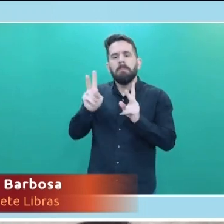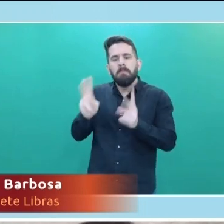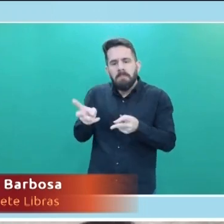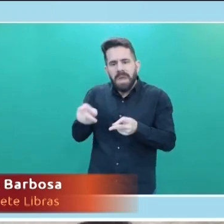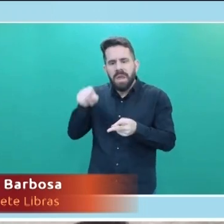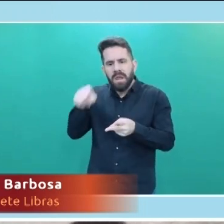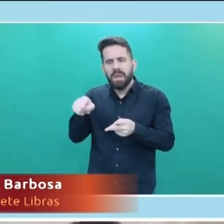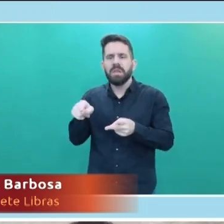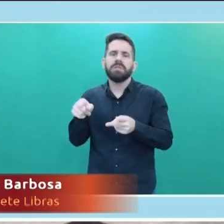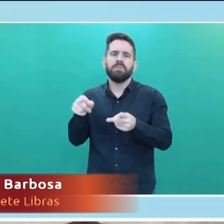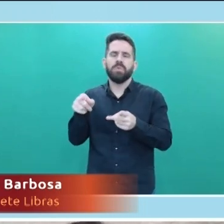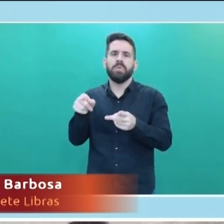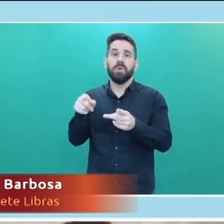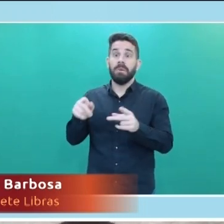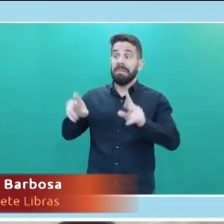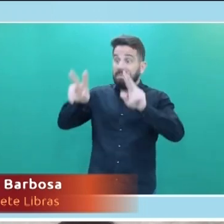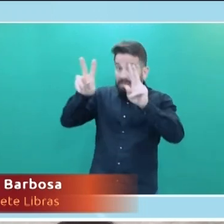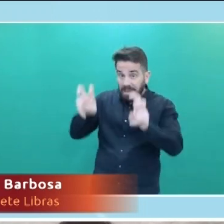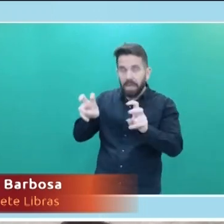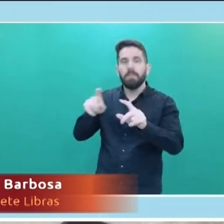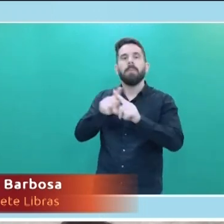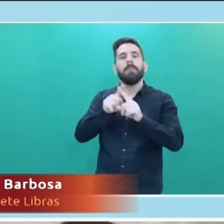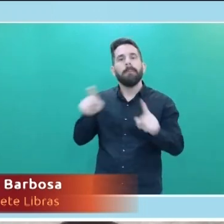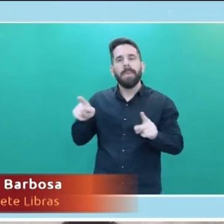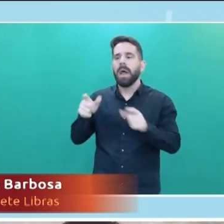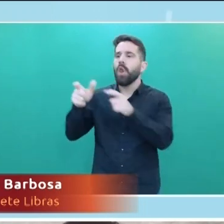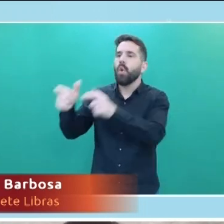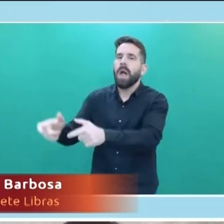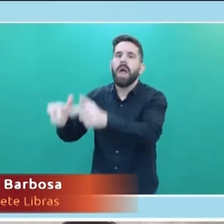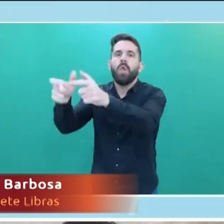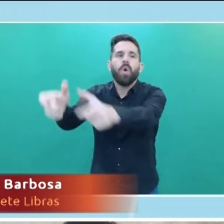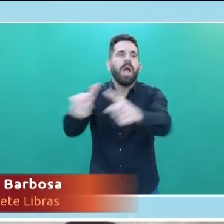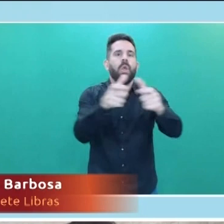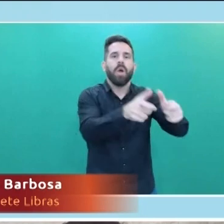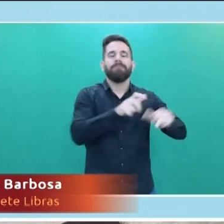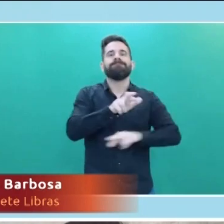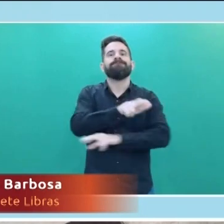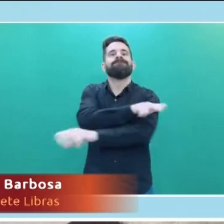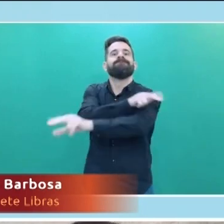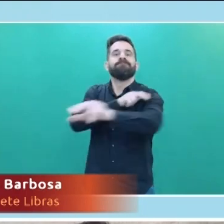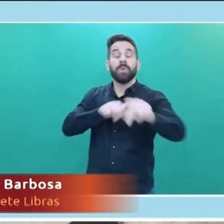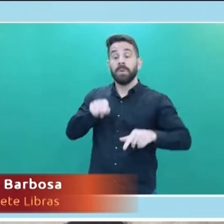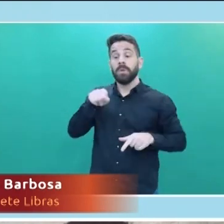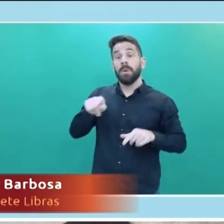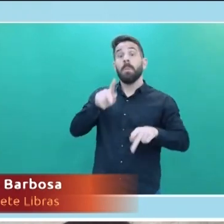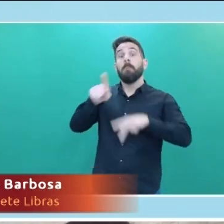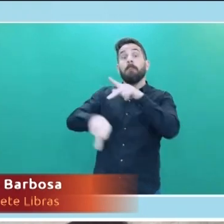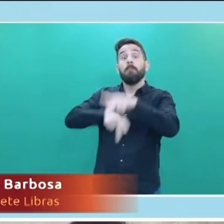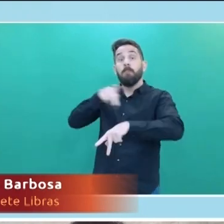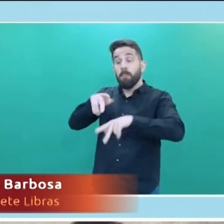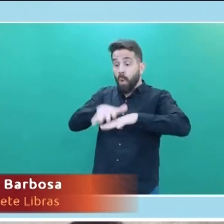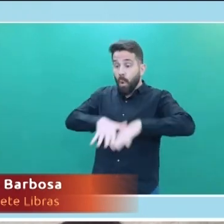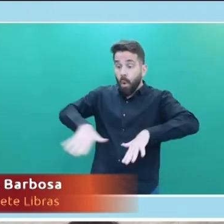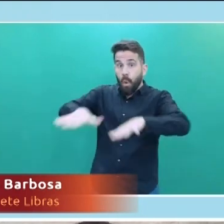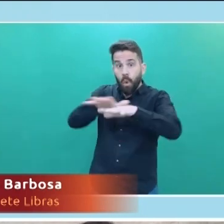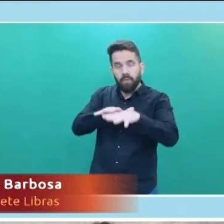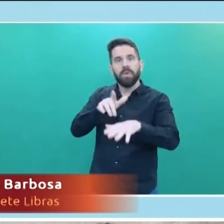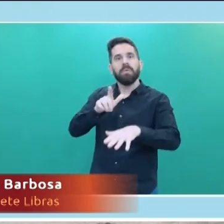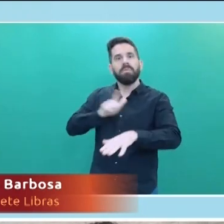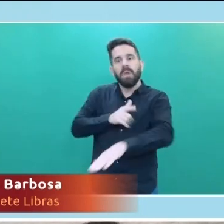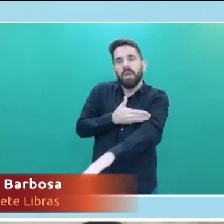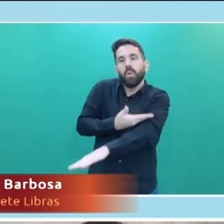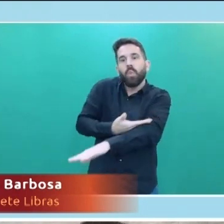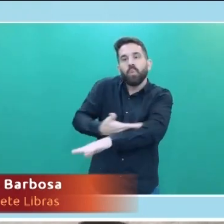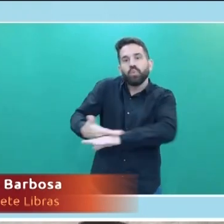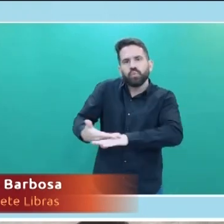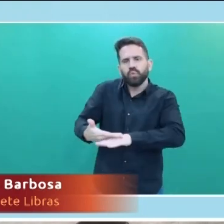percebe a partir do livro que um povo se comporta, tem temperamentos que a gente